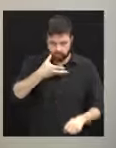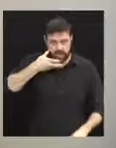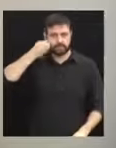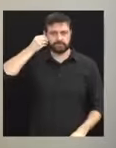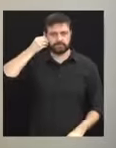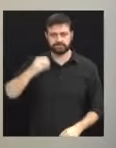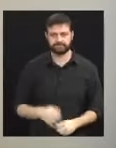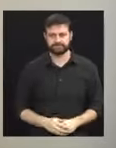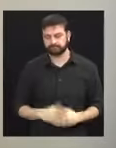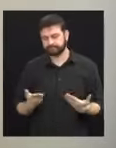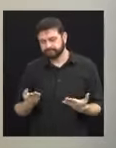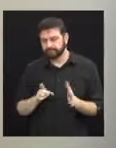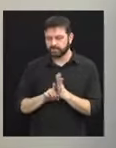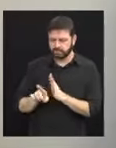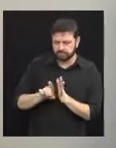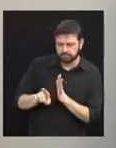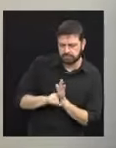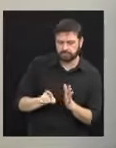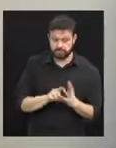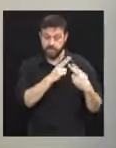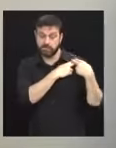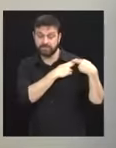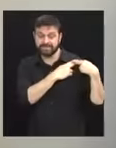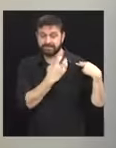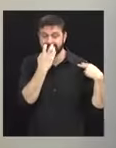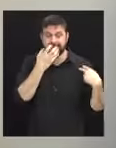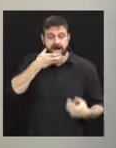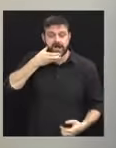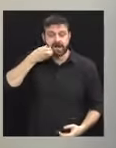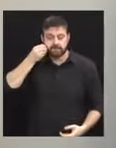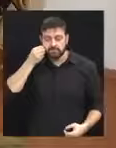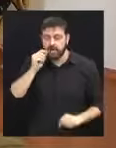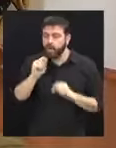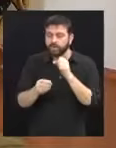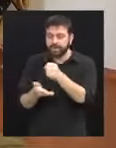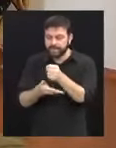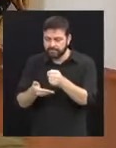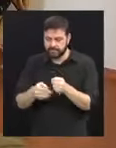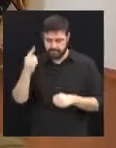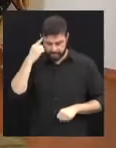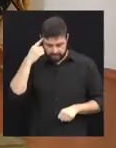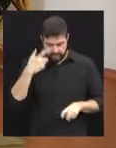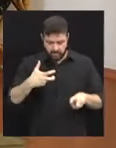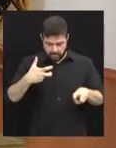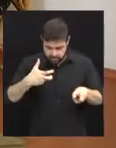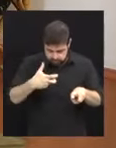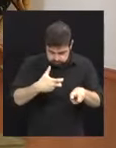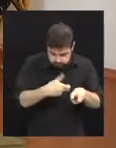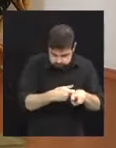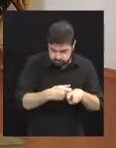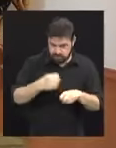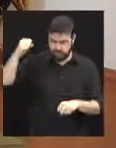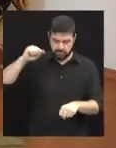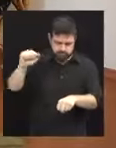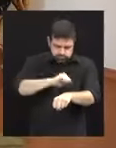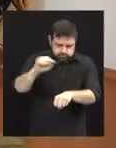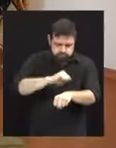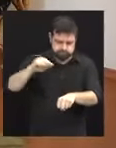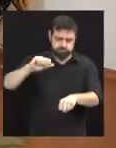Quando a gente fala das responsabilidades da adoção, o que envolve basicamente? A gente pensar na vacinação, no banho que esse cachorro tem que tomar,